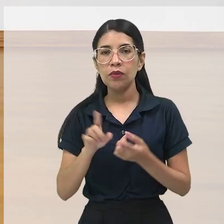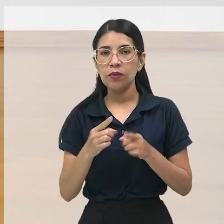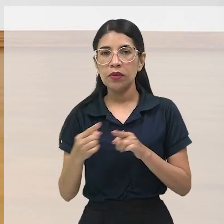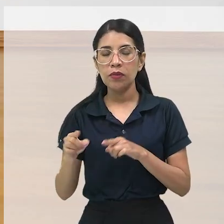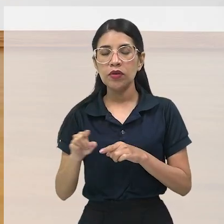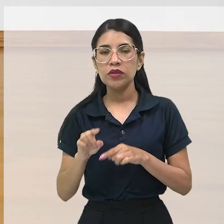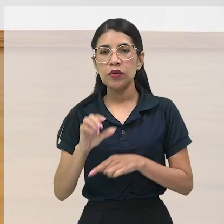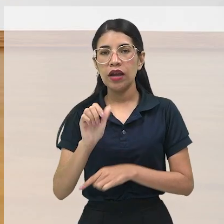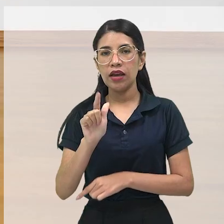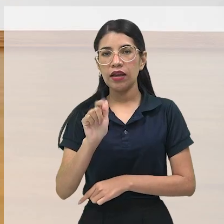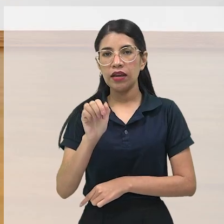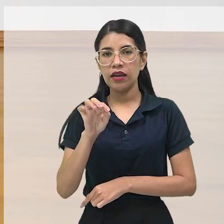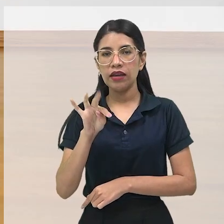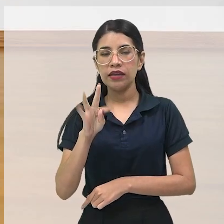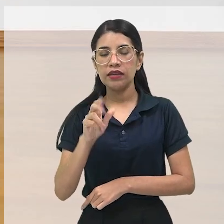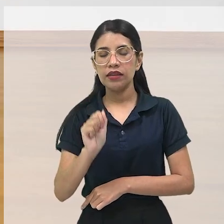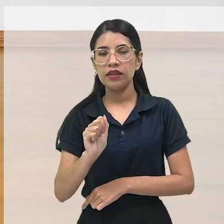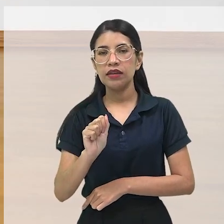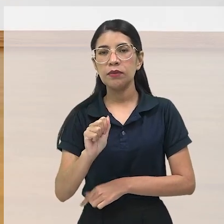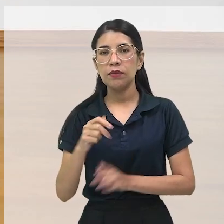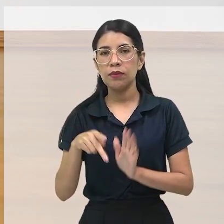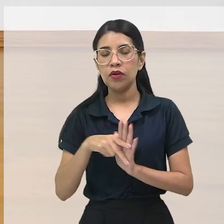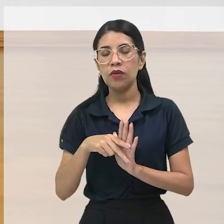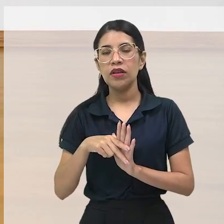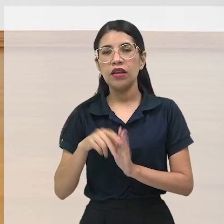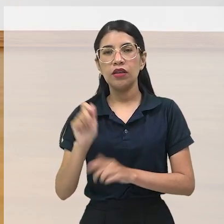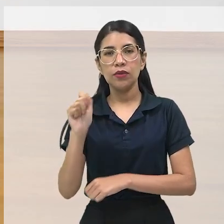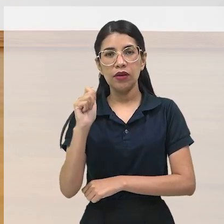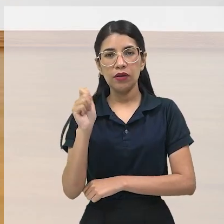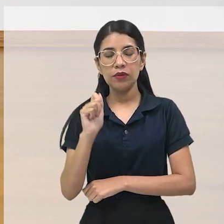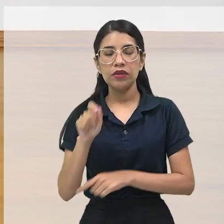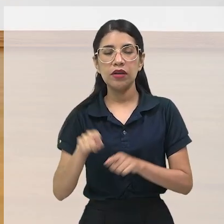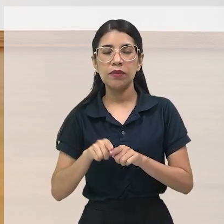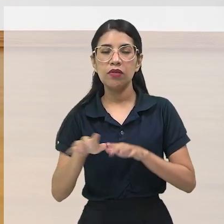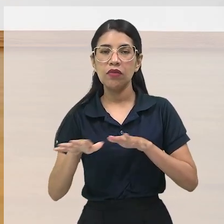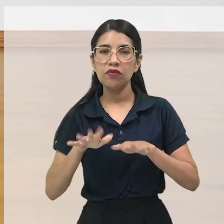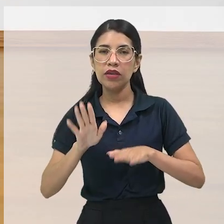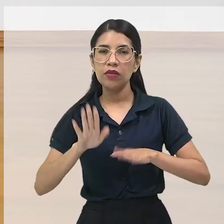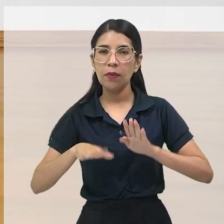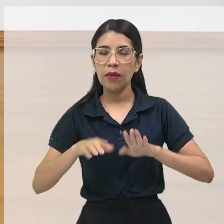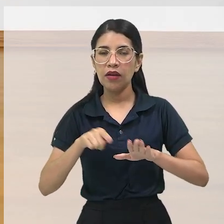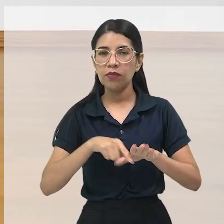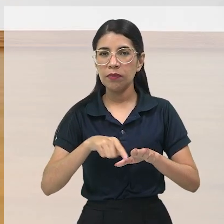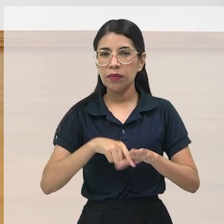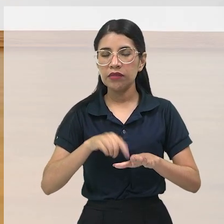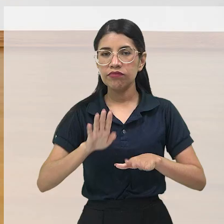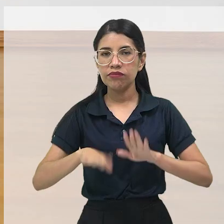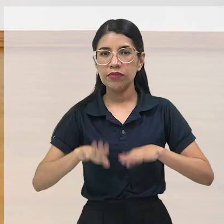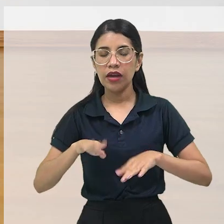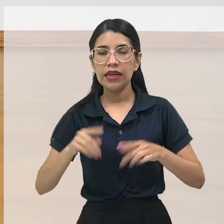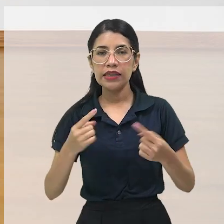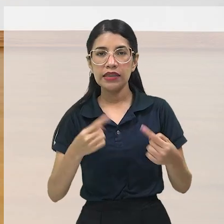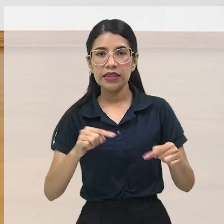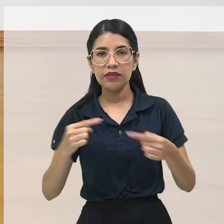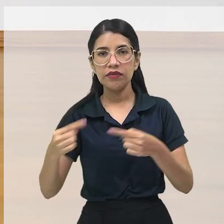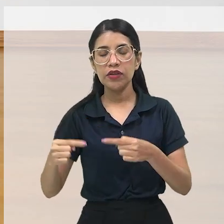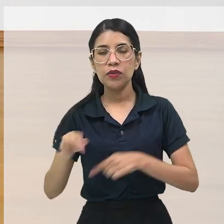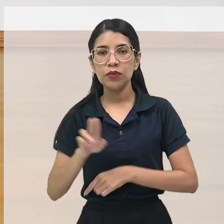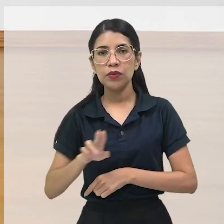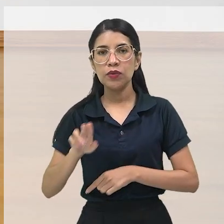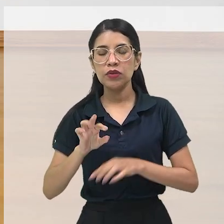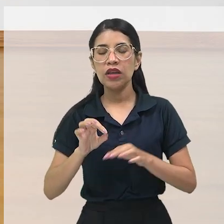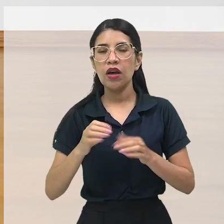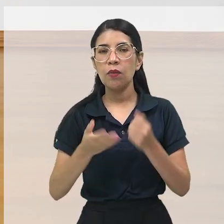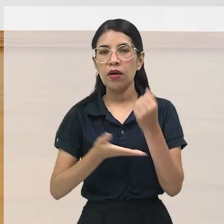da gaita gaúcha. Os movimentos são de batidas nos pés e nos desafios. Utiliza-se de uma vara